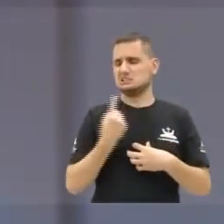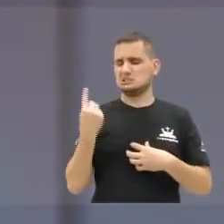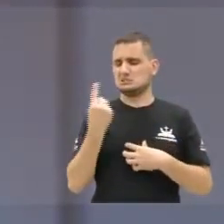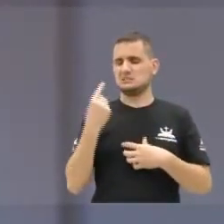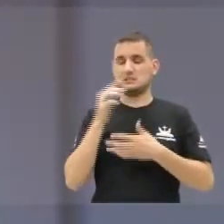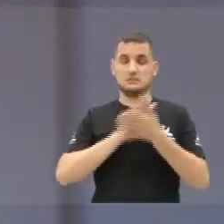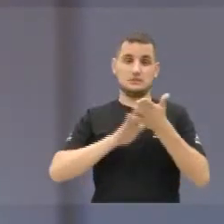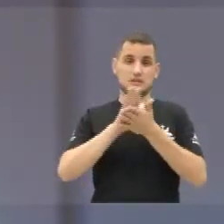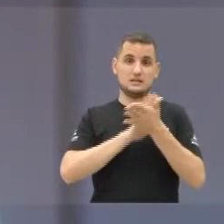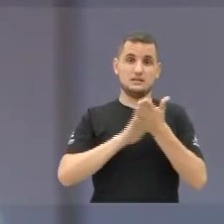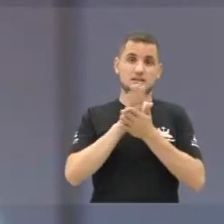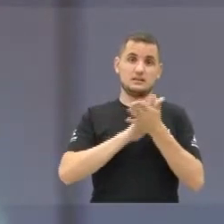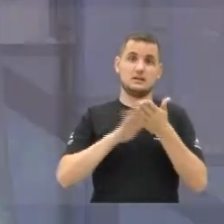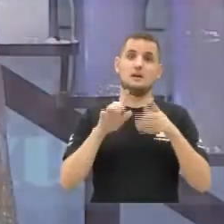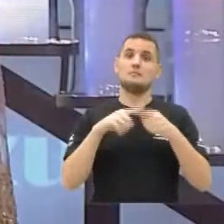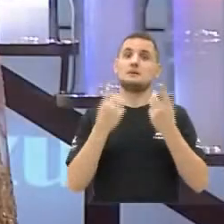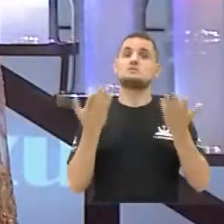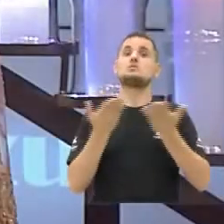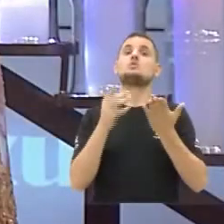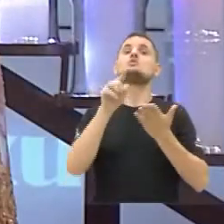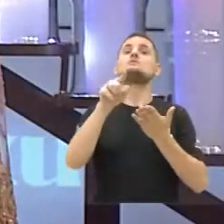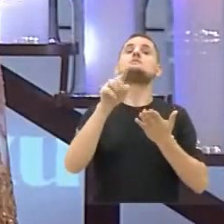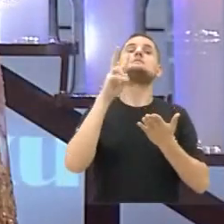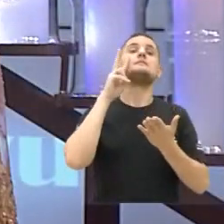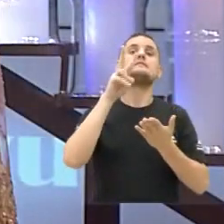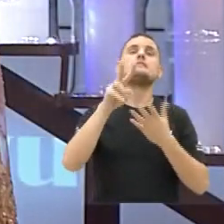Mas hoje você está entendendo como?